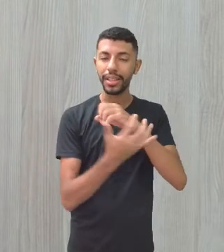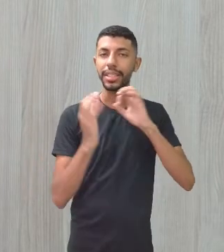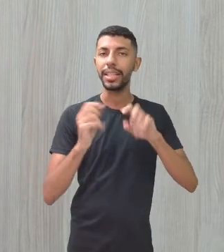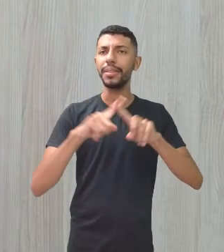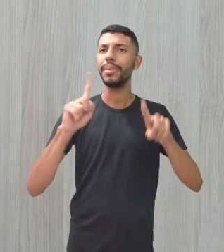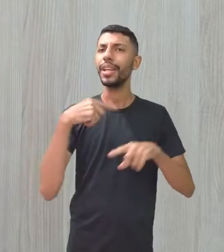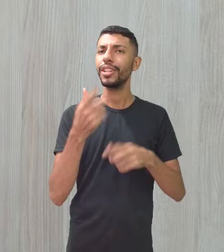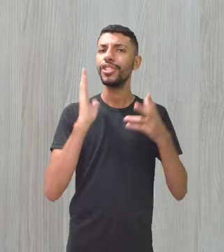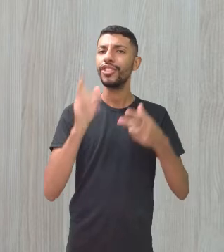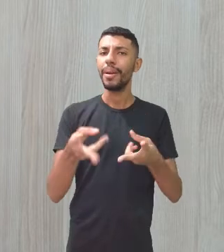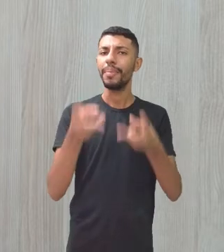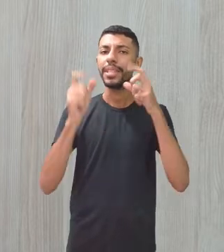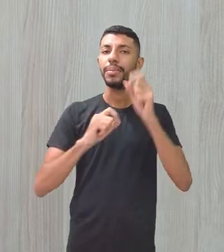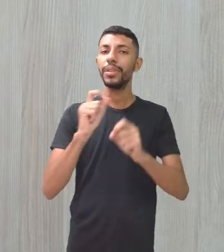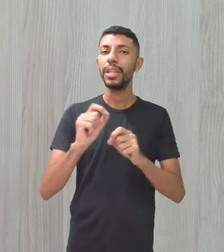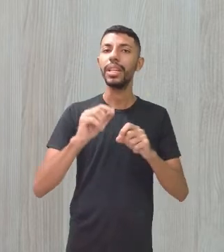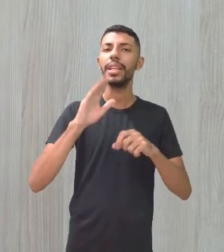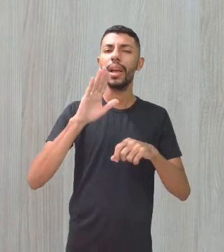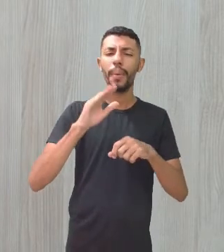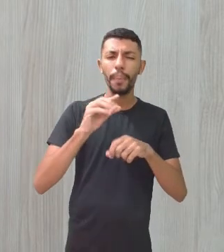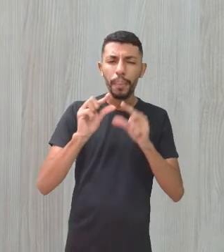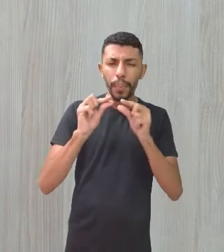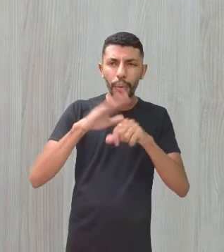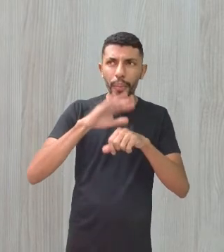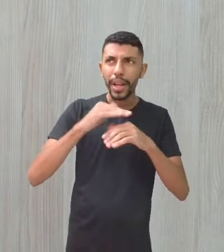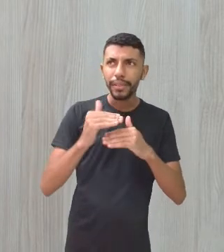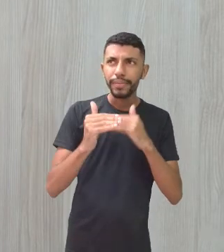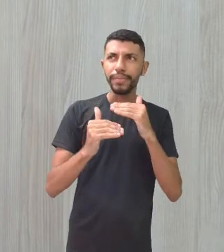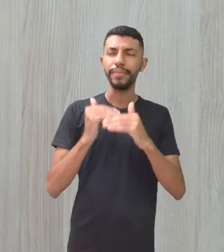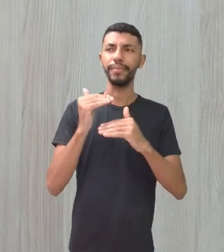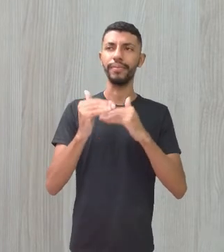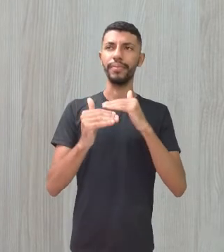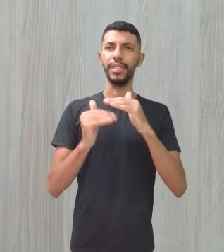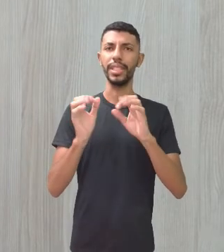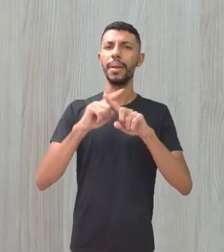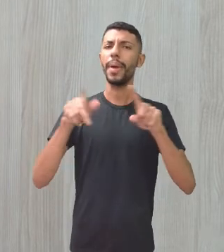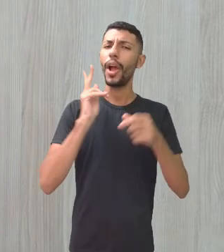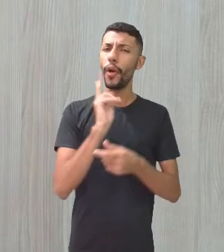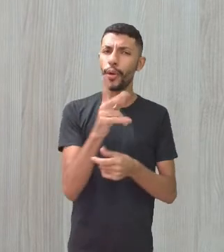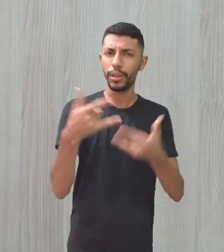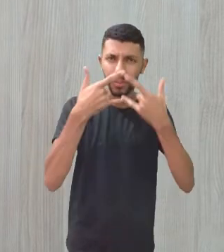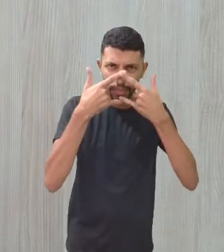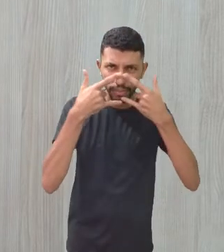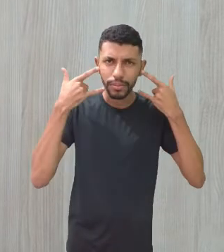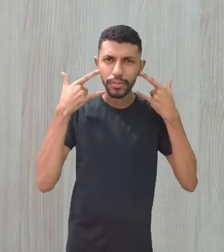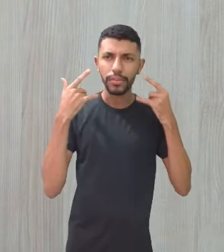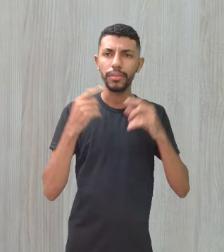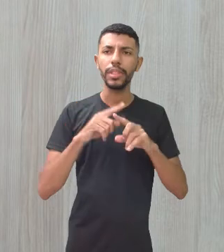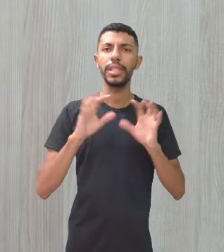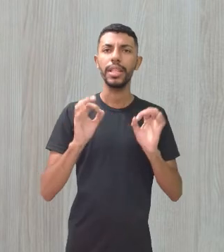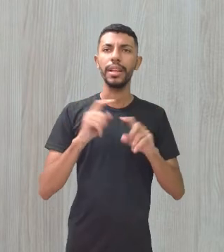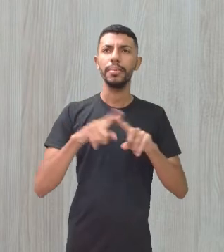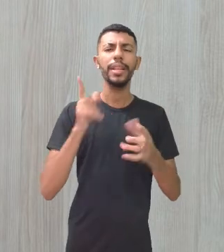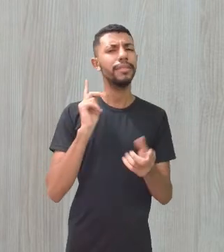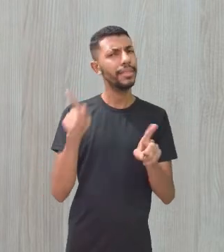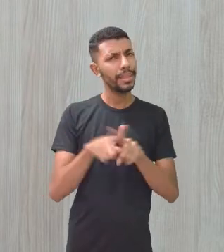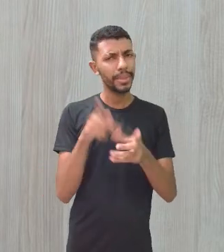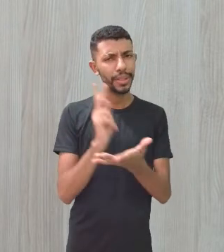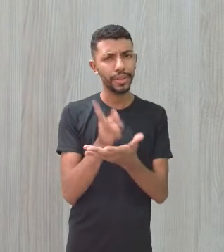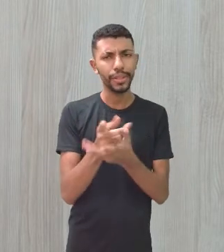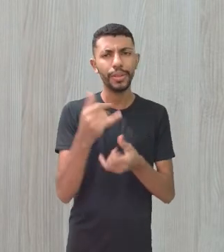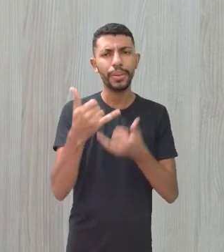estamos vendo que nós já estamos um pouquinho mais leve, né? Em questão de pandemia, não deixem de usar a máscara, mas também não deixem de brincar e